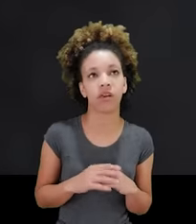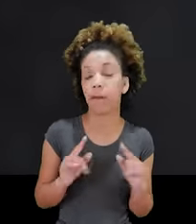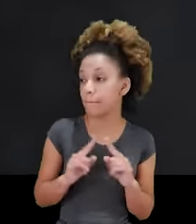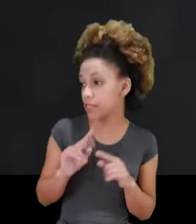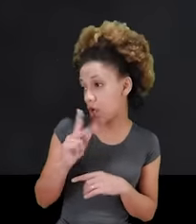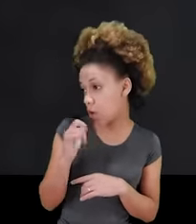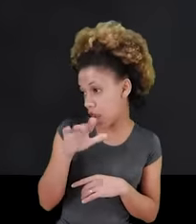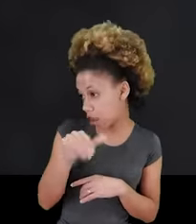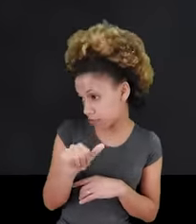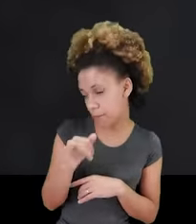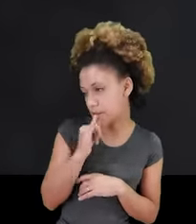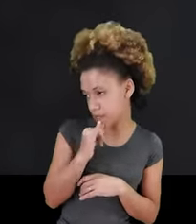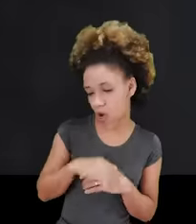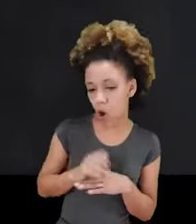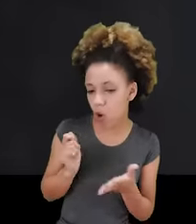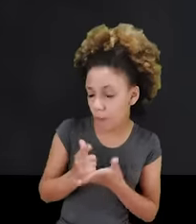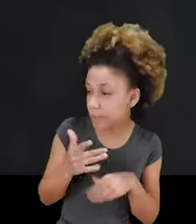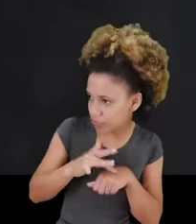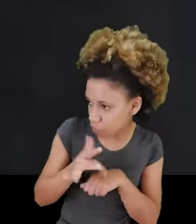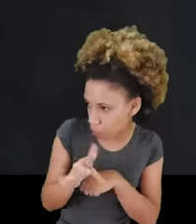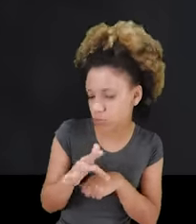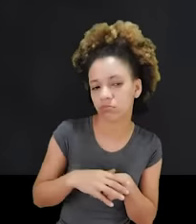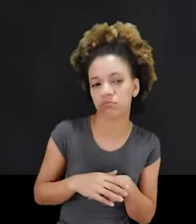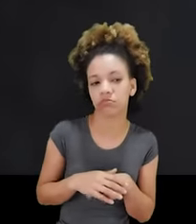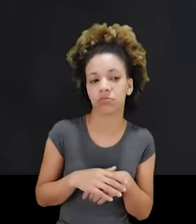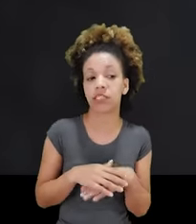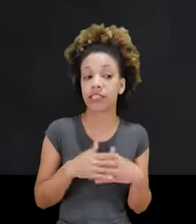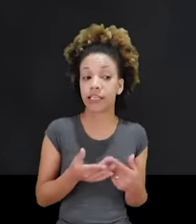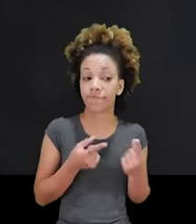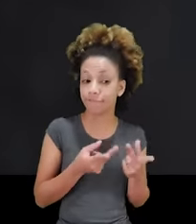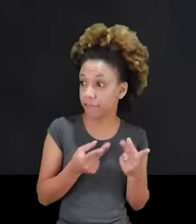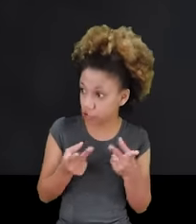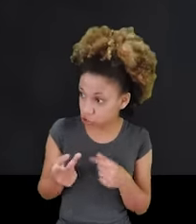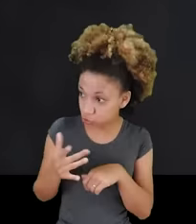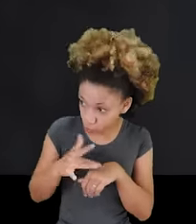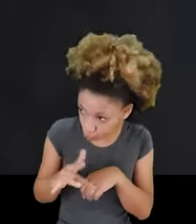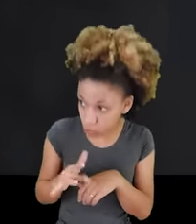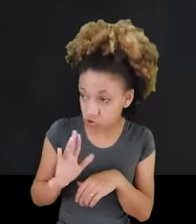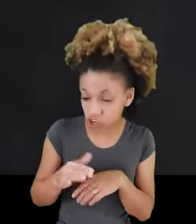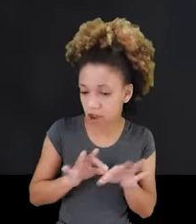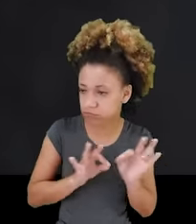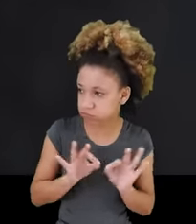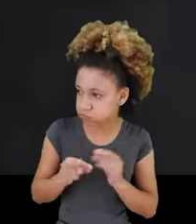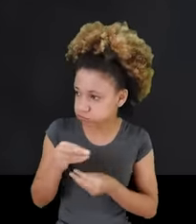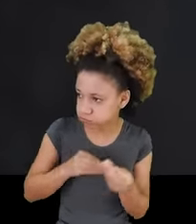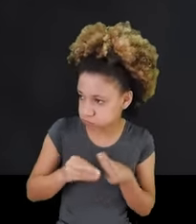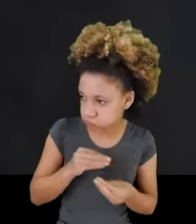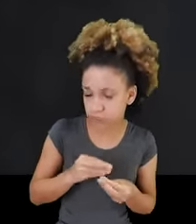A Holanda, por exemplo, comprava o ouro, nós, ok, temos aqui dinheiro, e eles depois vendiam-nos o ouro já trabalhado, portanto, eles tinham lá uma